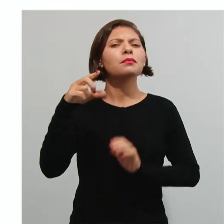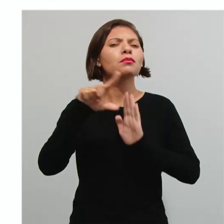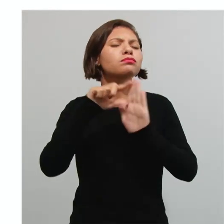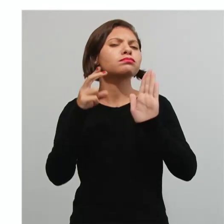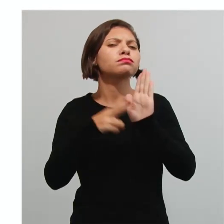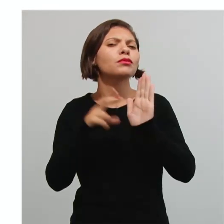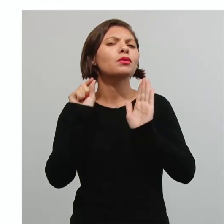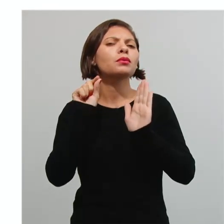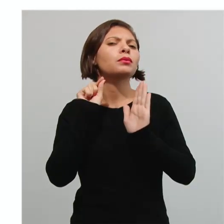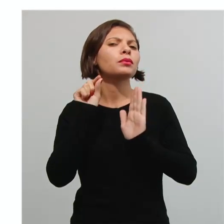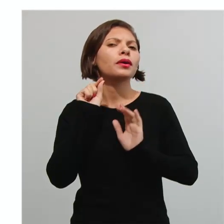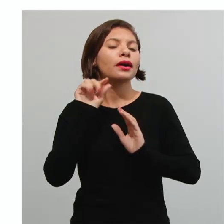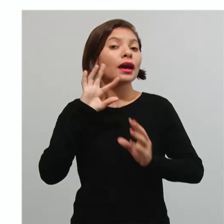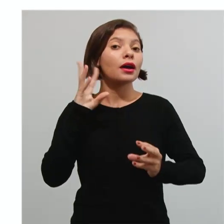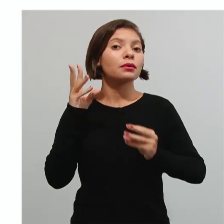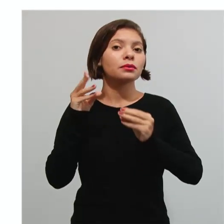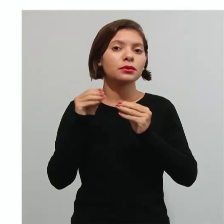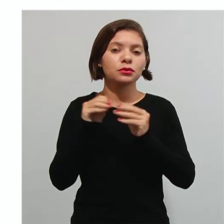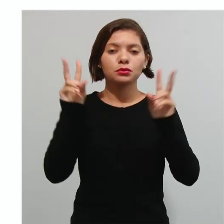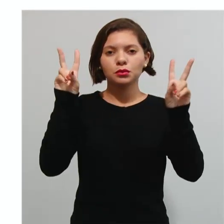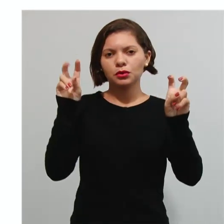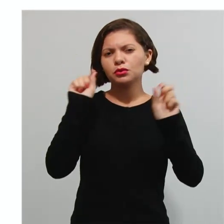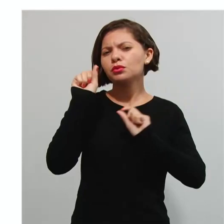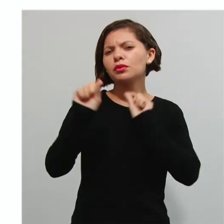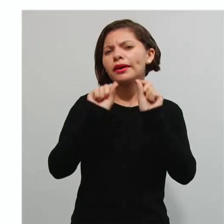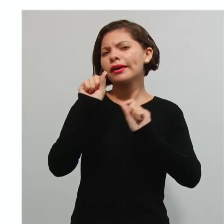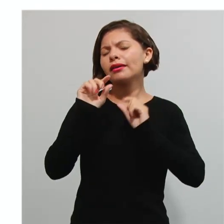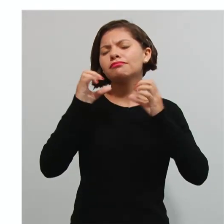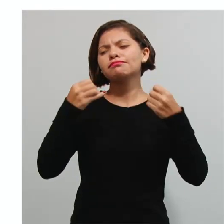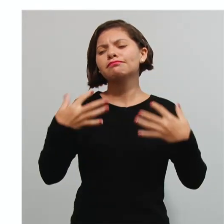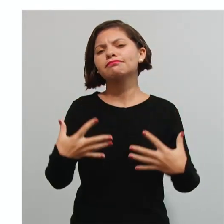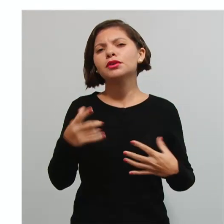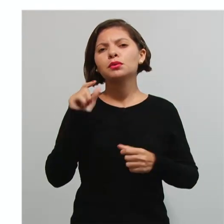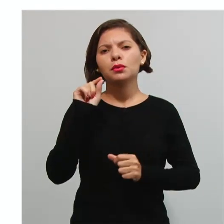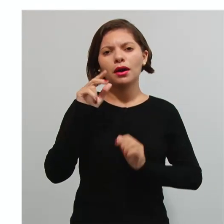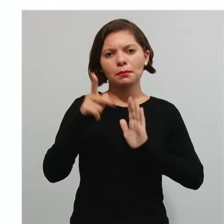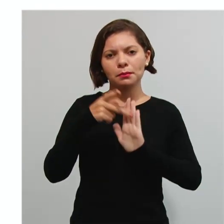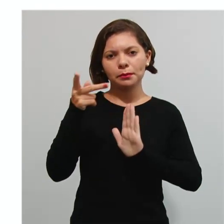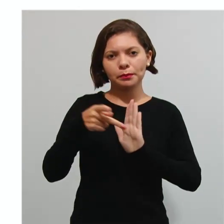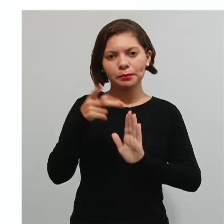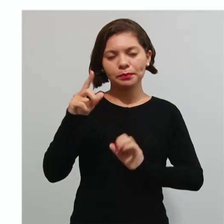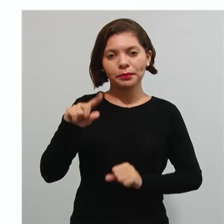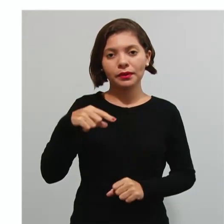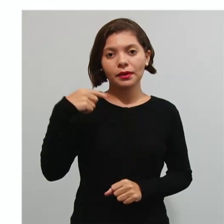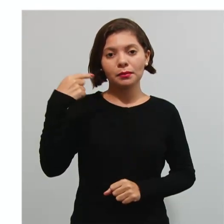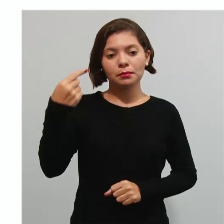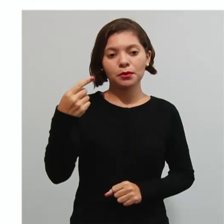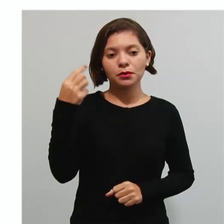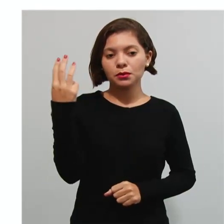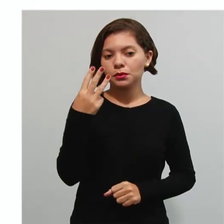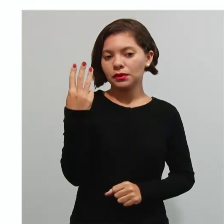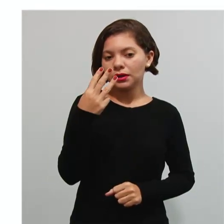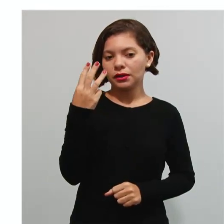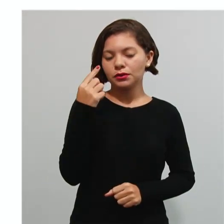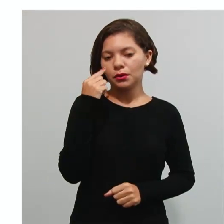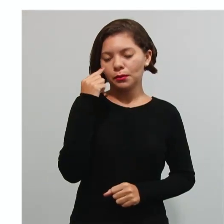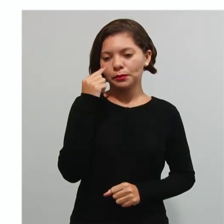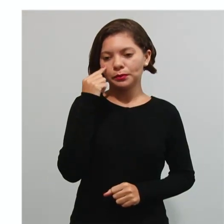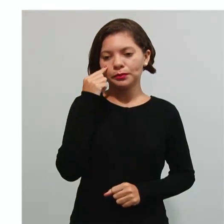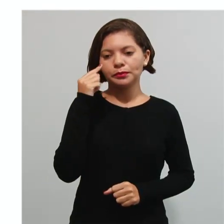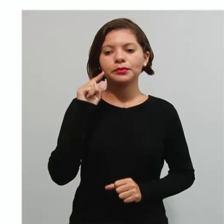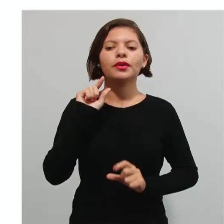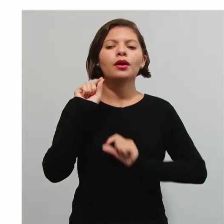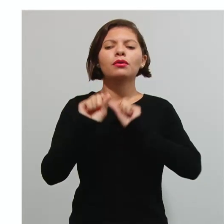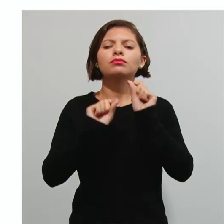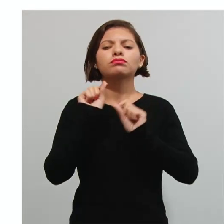ementa? É a síntese do assunto, do que se trata essa portaria. Depois, nós temos o preâmbulo. O